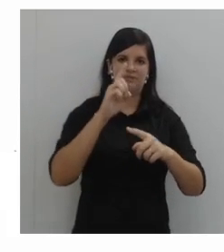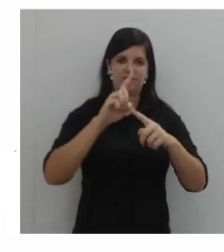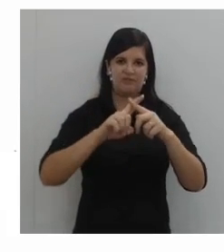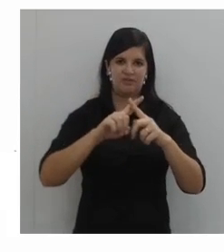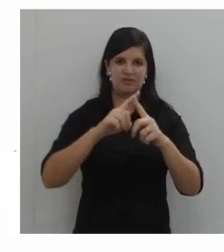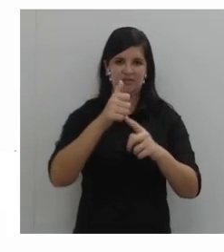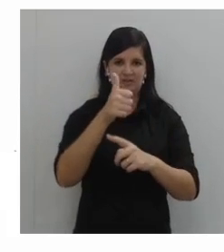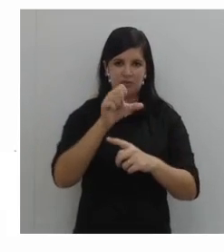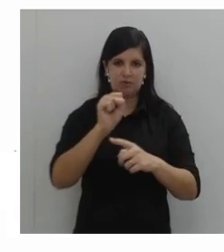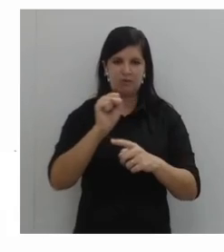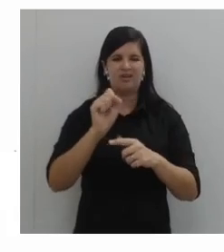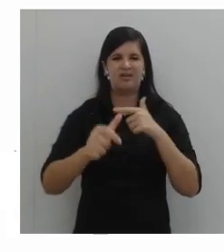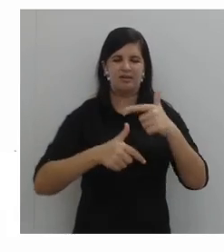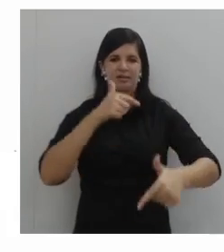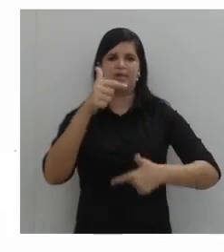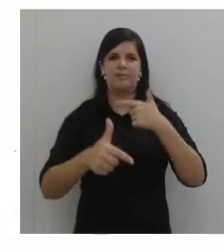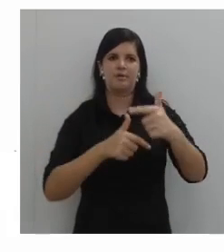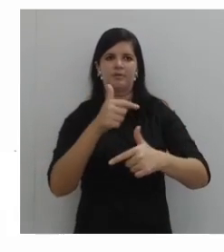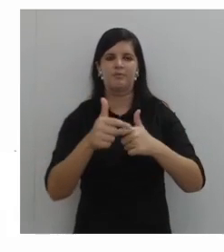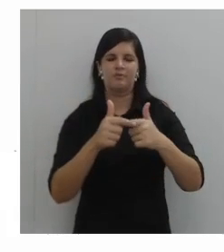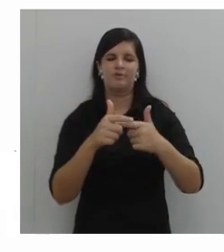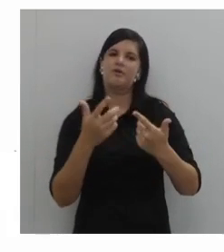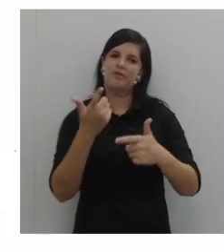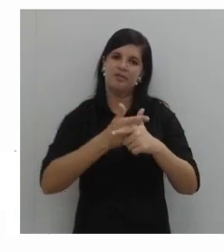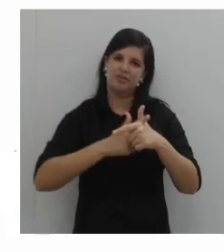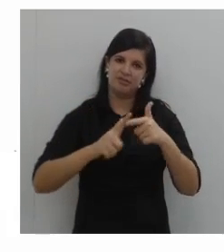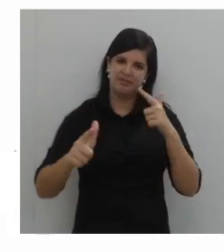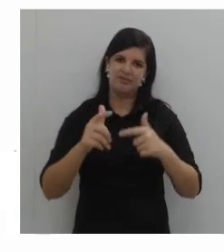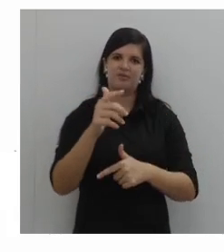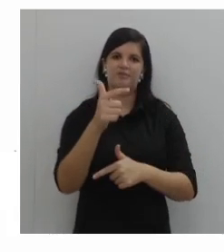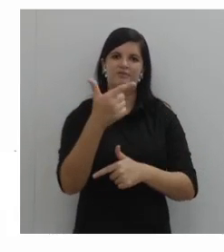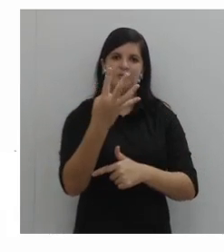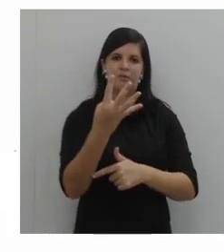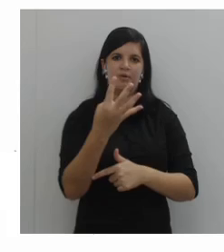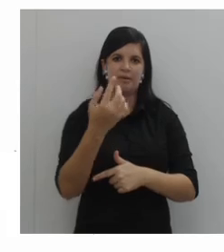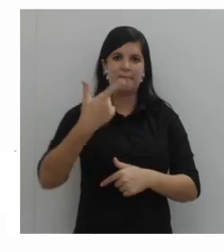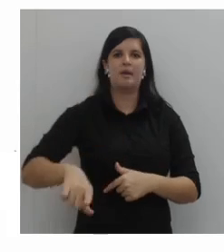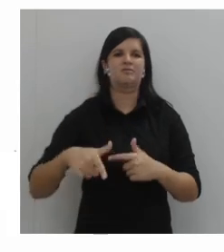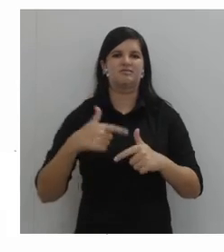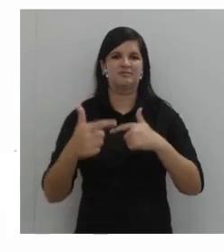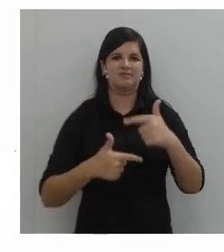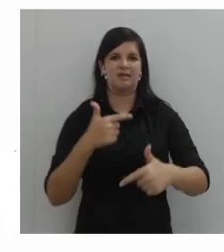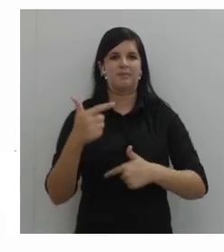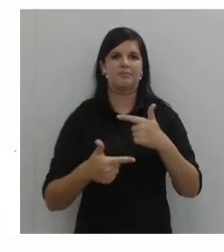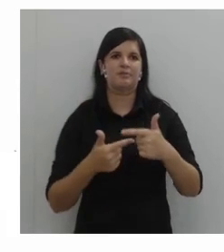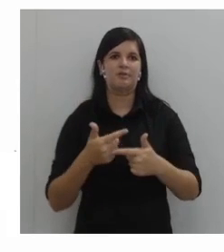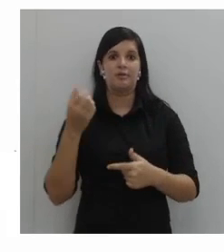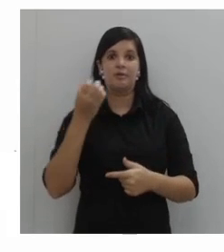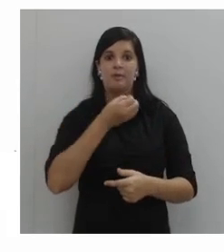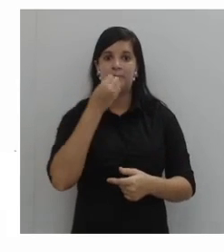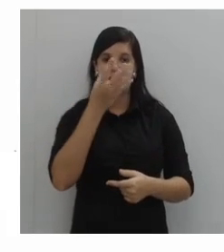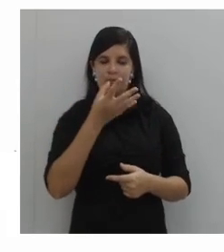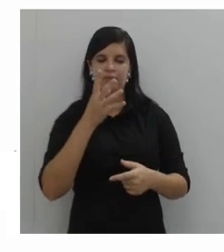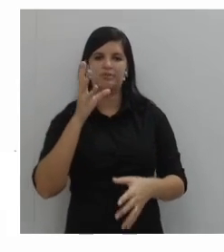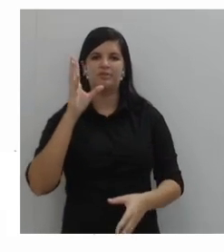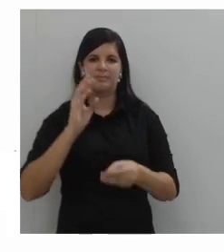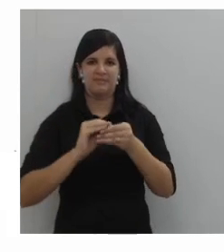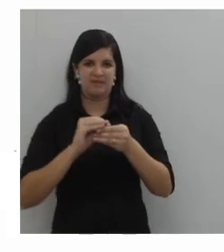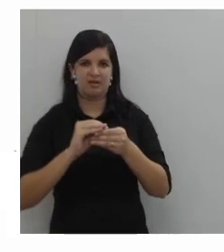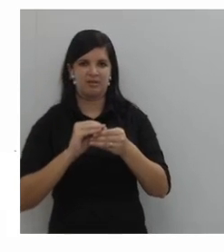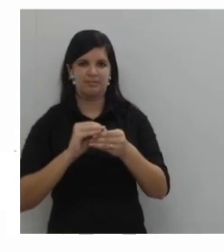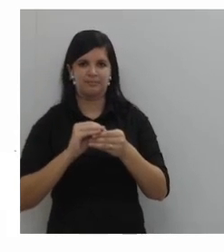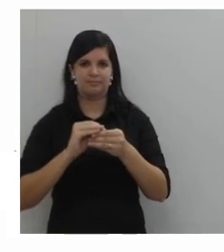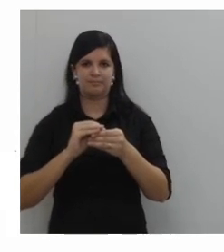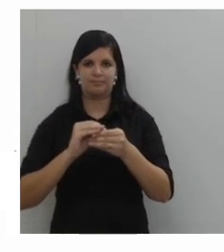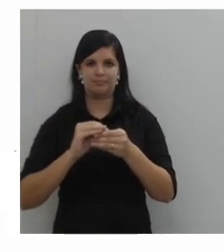um certo trabalho. E dividir por 24 vai ficar ainda mais trabalhoso. Então é sempre bom fazer as